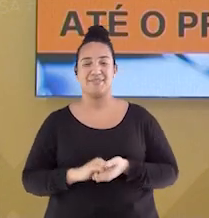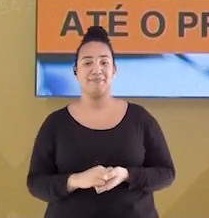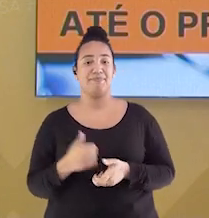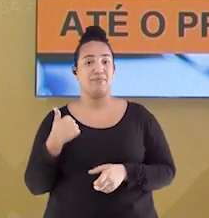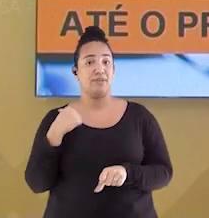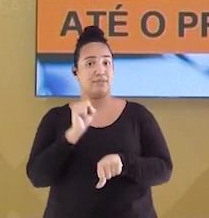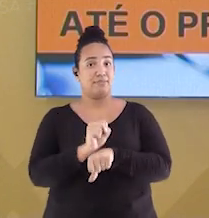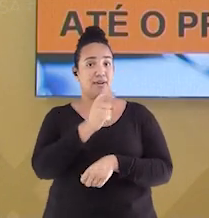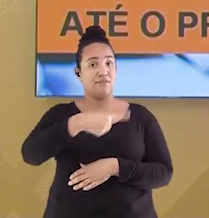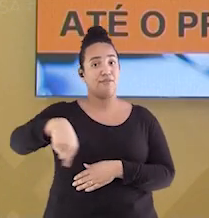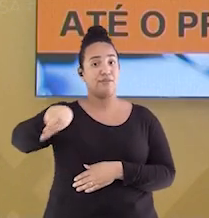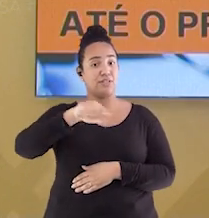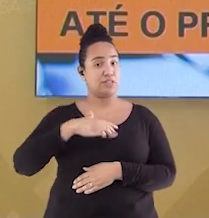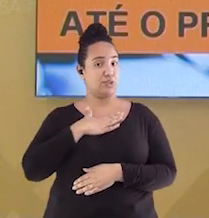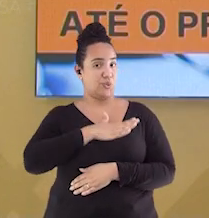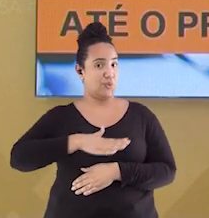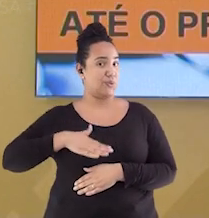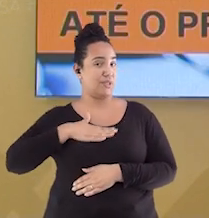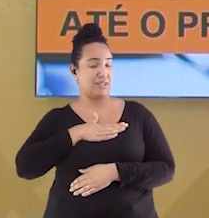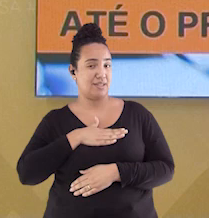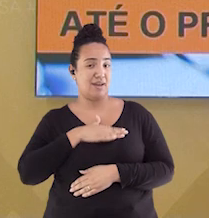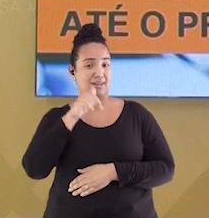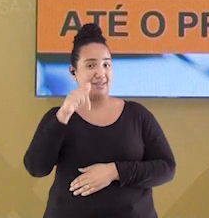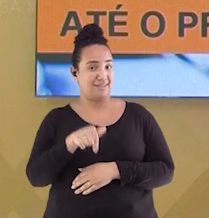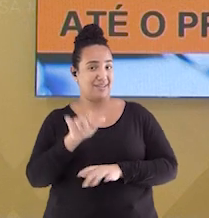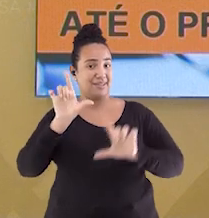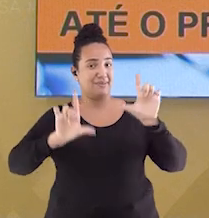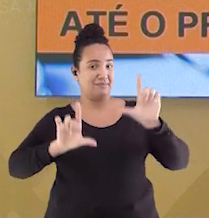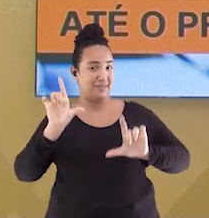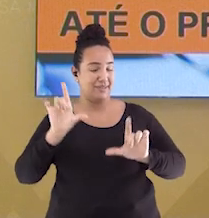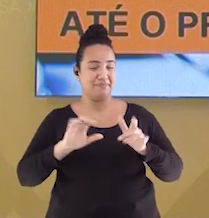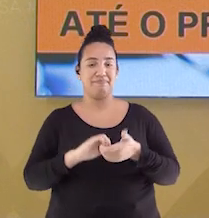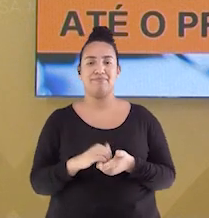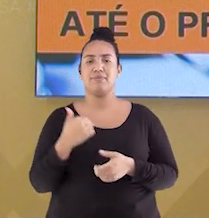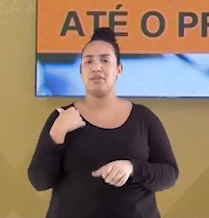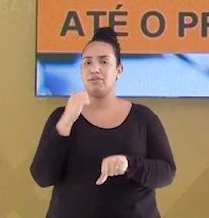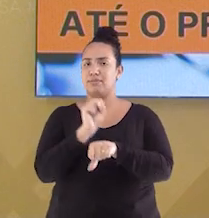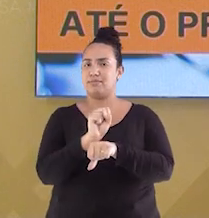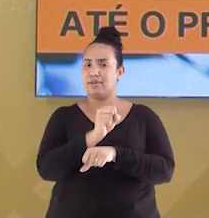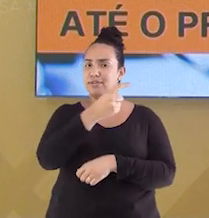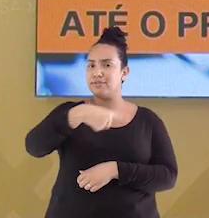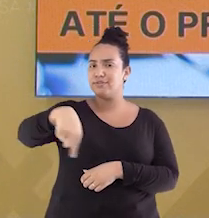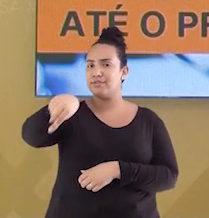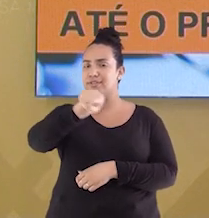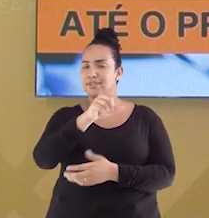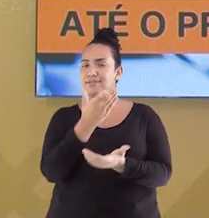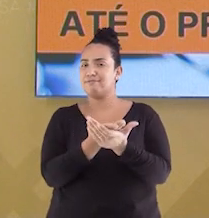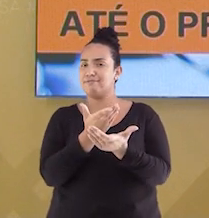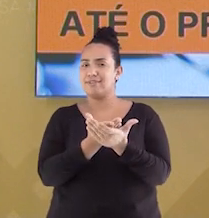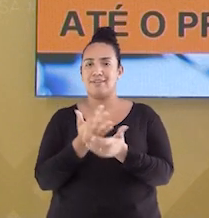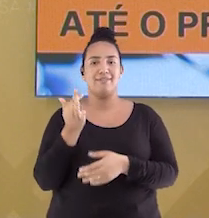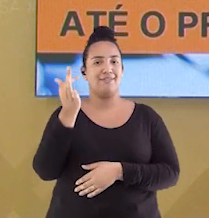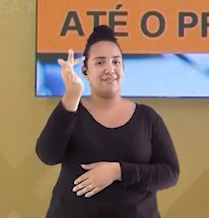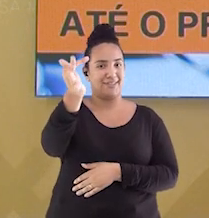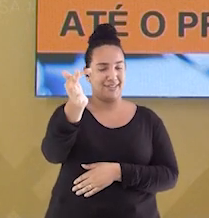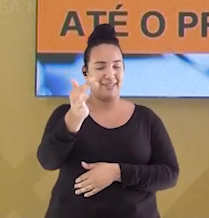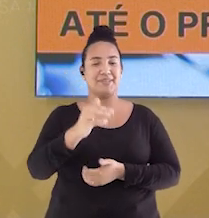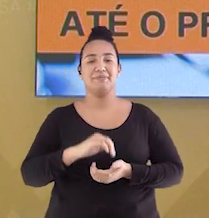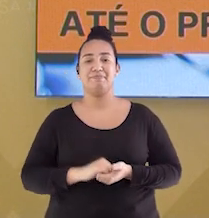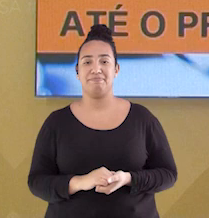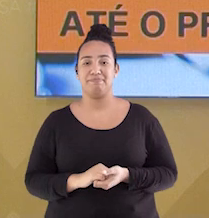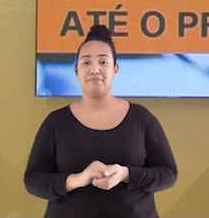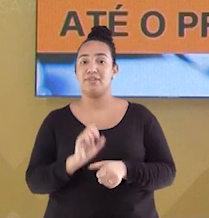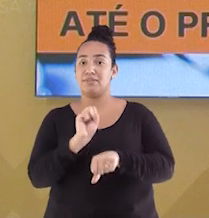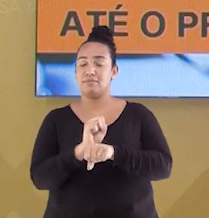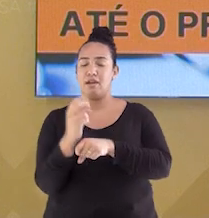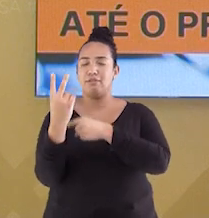se divertido tanto quanto eu no nosso programa. Eu aguardo vocês no próximo encontro aqui no Dever em Casa na TV. Espero que